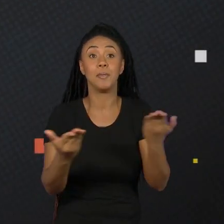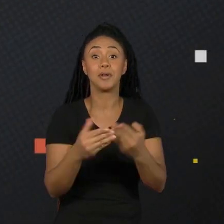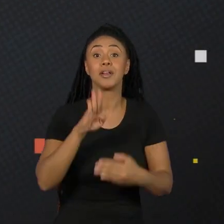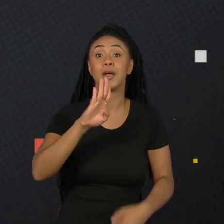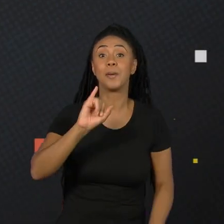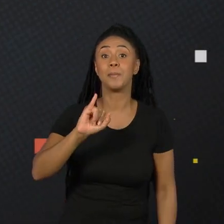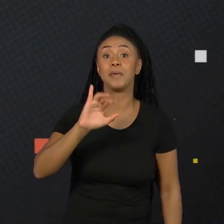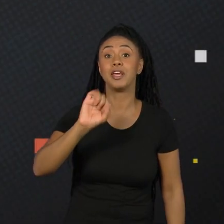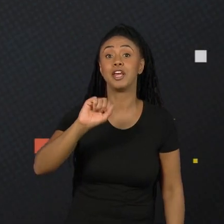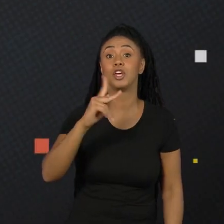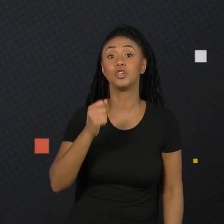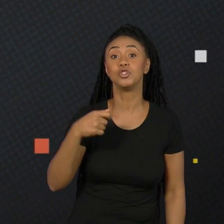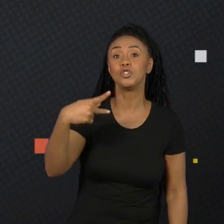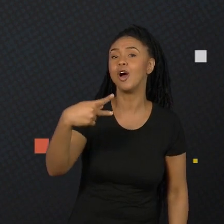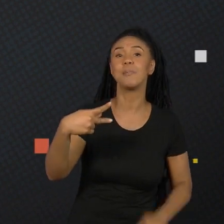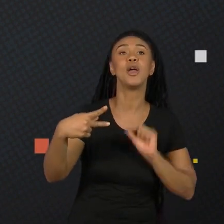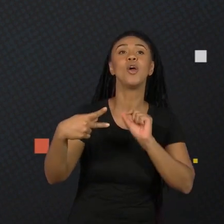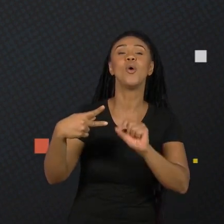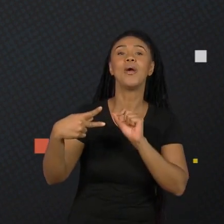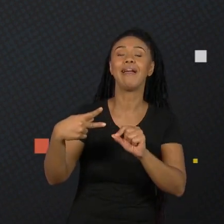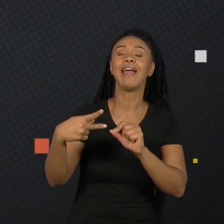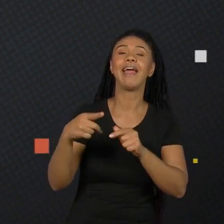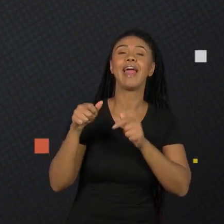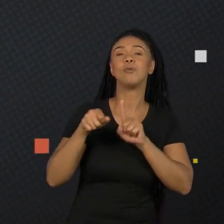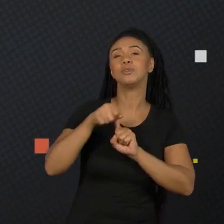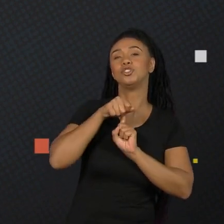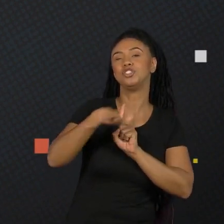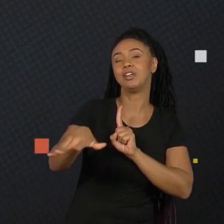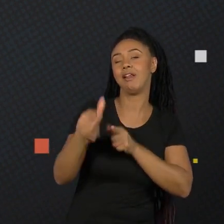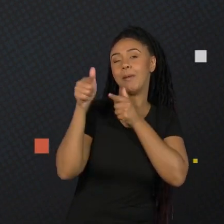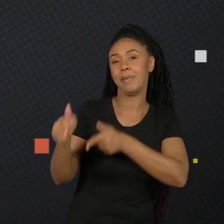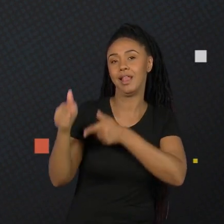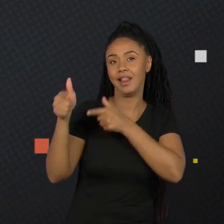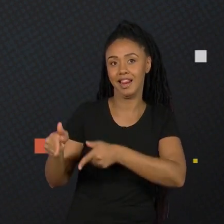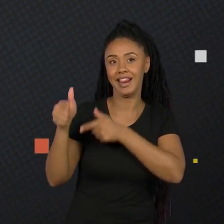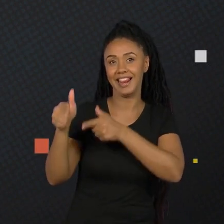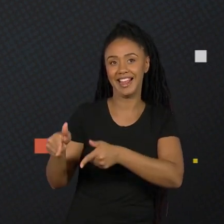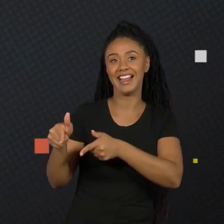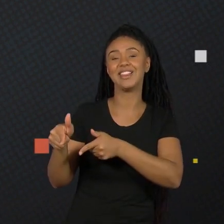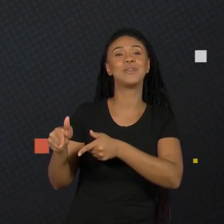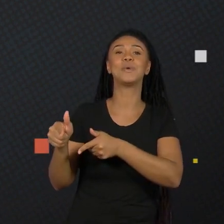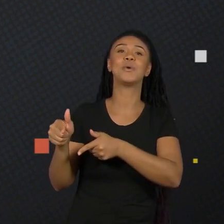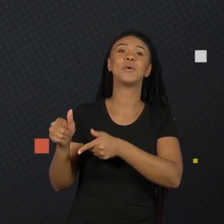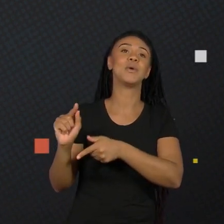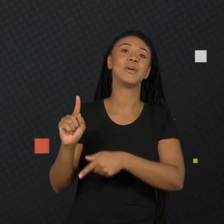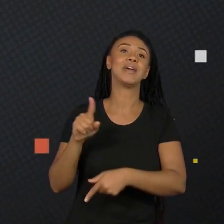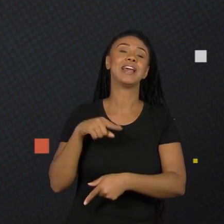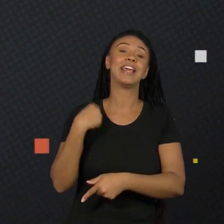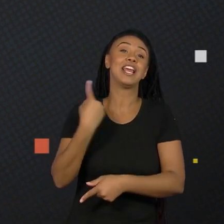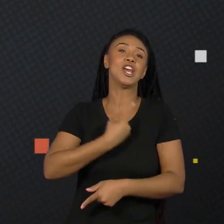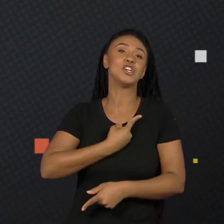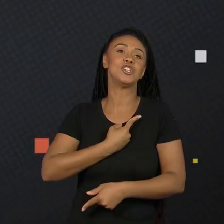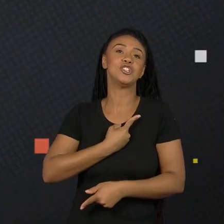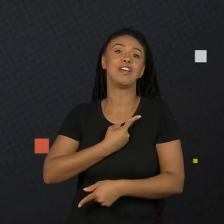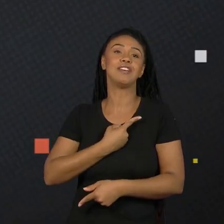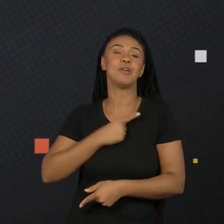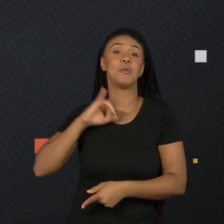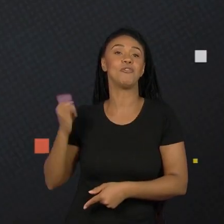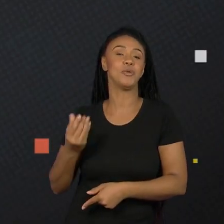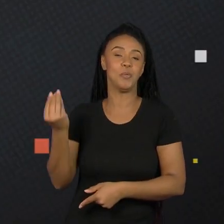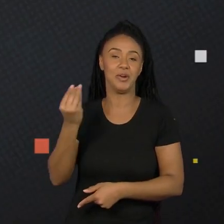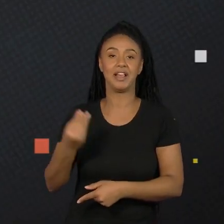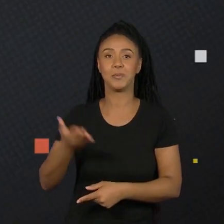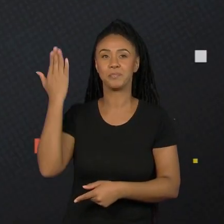Bishop era uma alcunha, um apelido que nós um dia em Londres fomos alugar